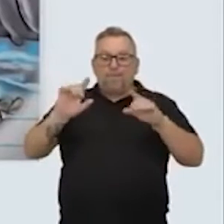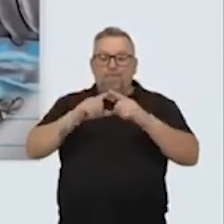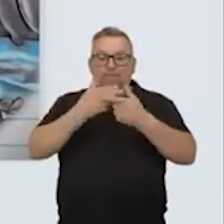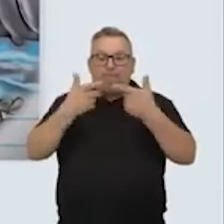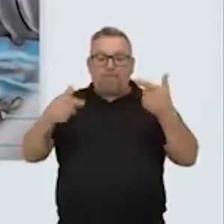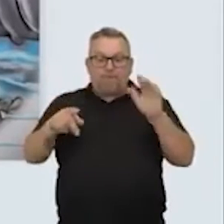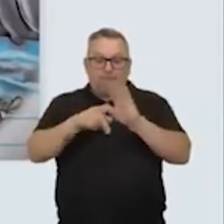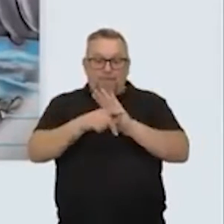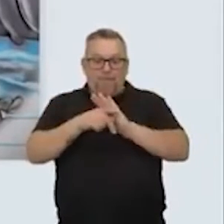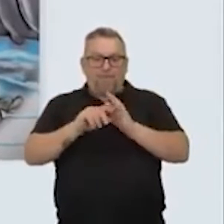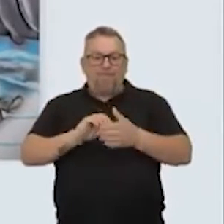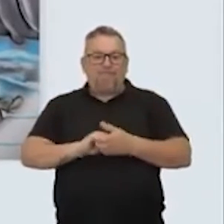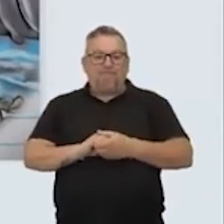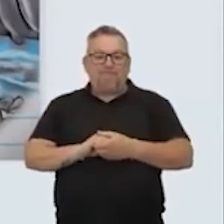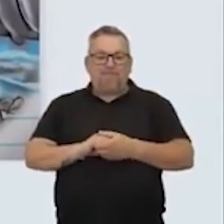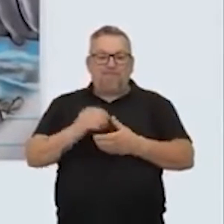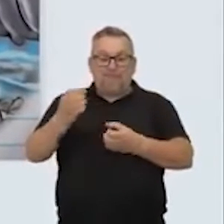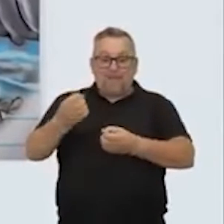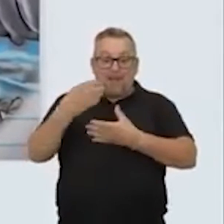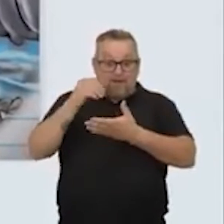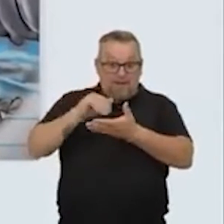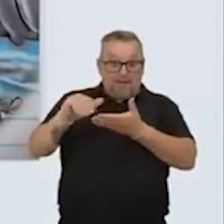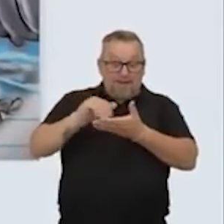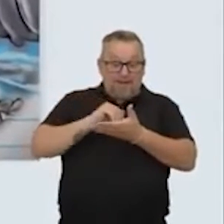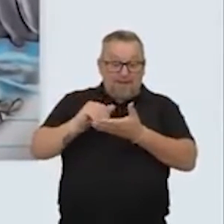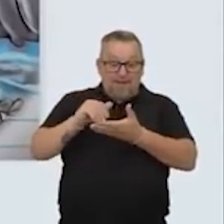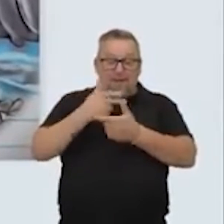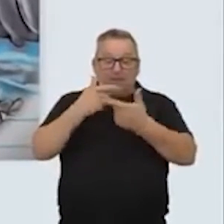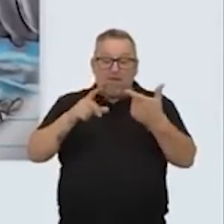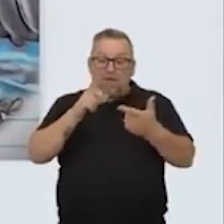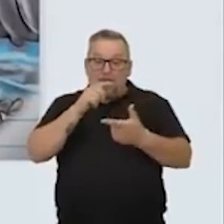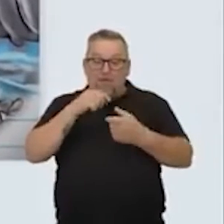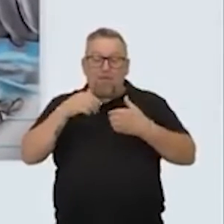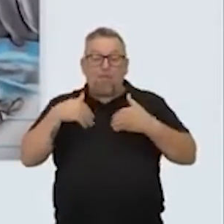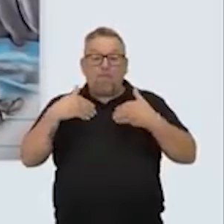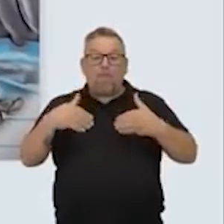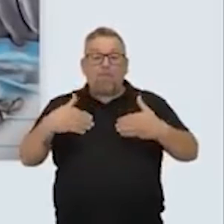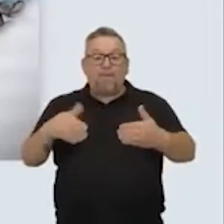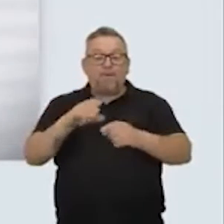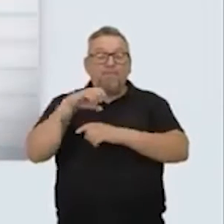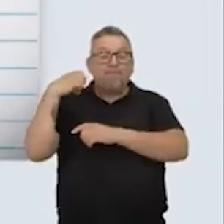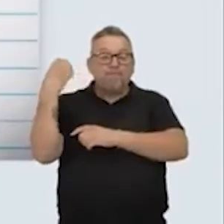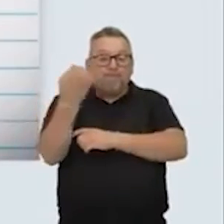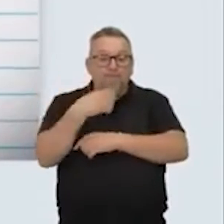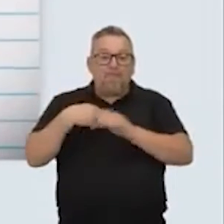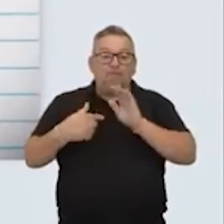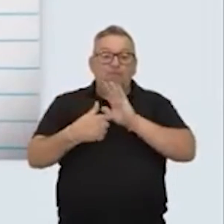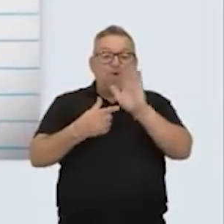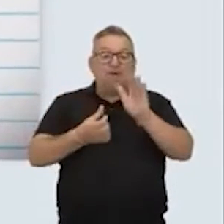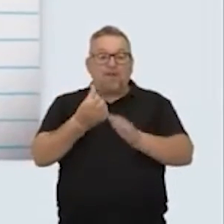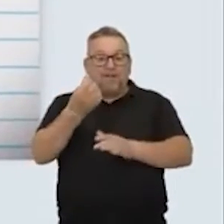recursos hídricos. Dados da Secretaria de Recursos Hídricos do Ministério do Meio Ambiente apontam que